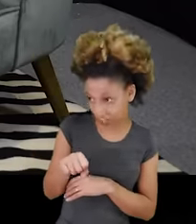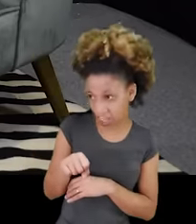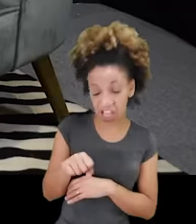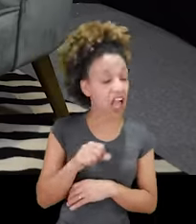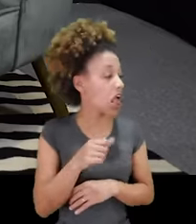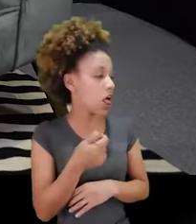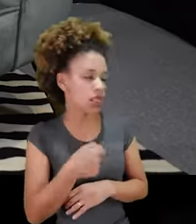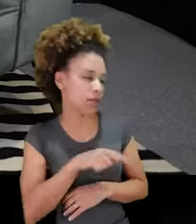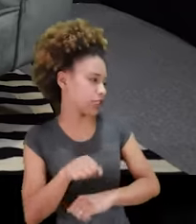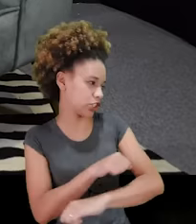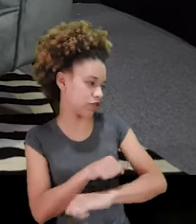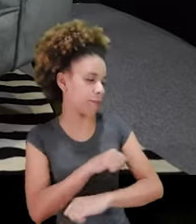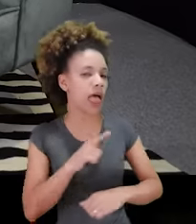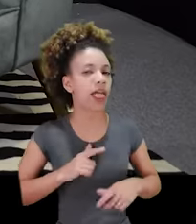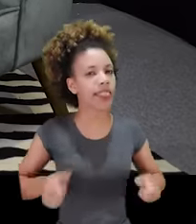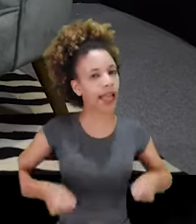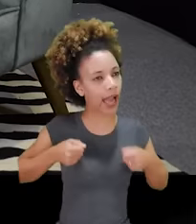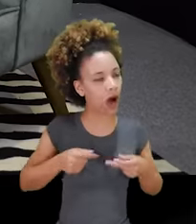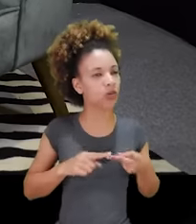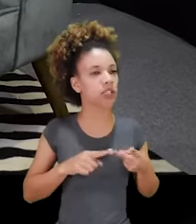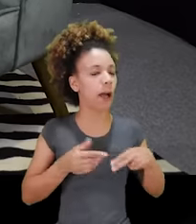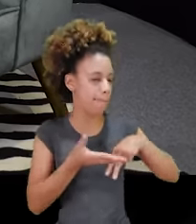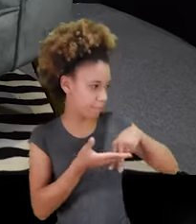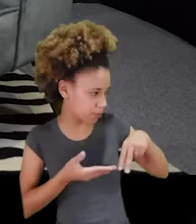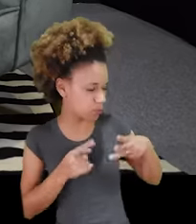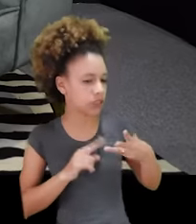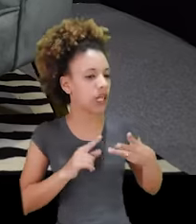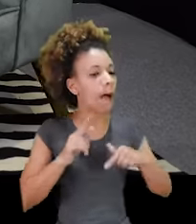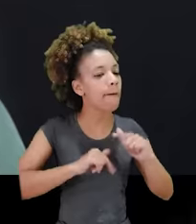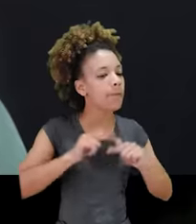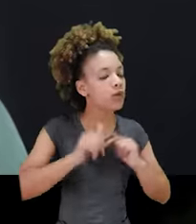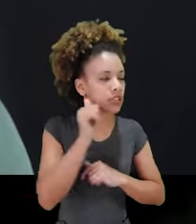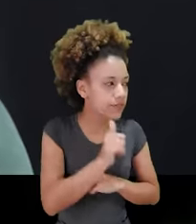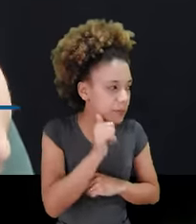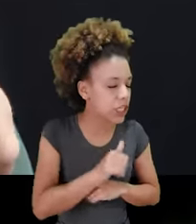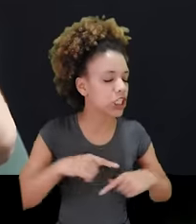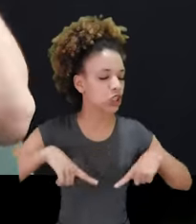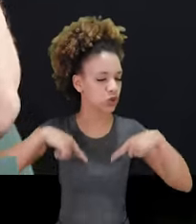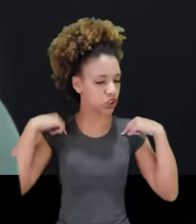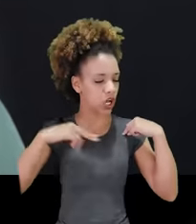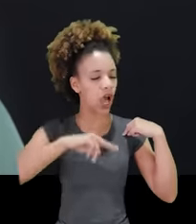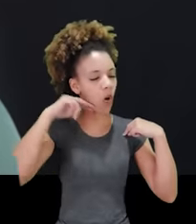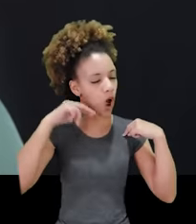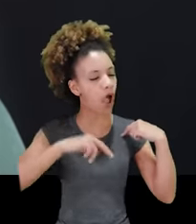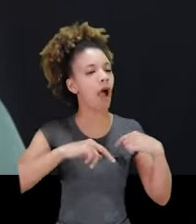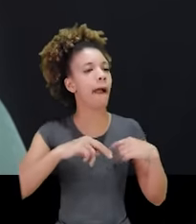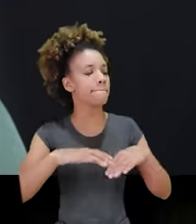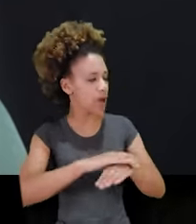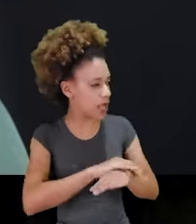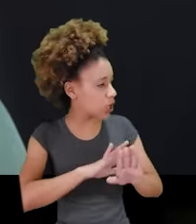tem calça, tem bermuda, tem... Linha feminina, cueca. Sutiã, cueca, meia,